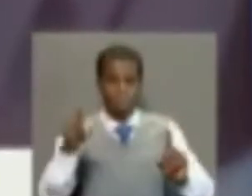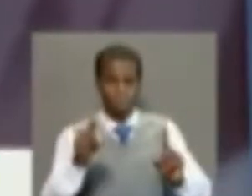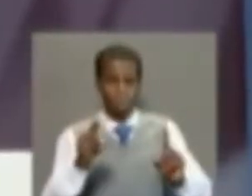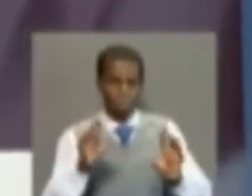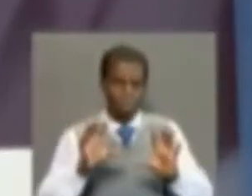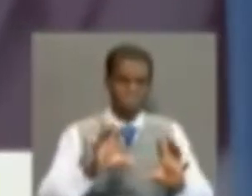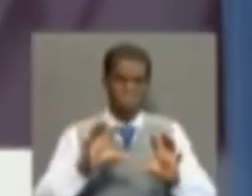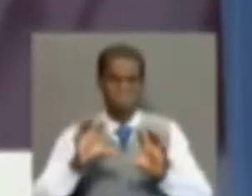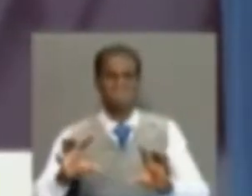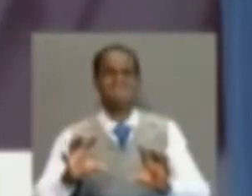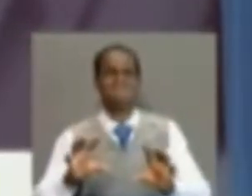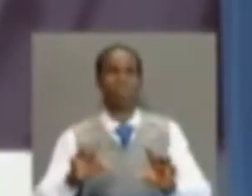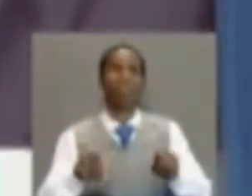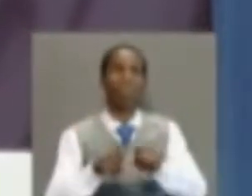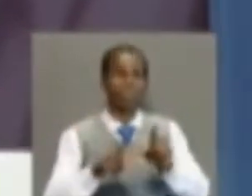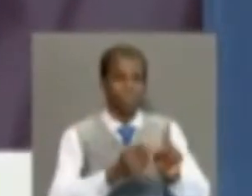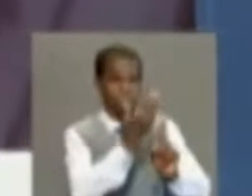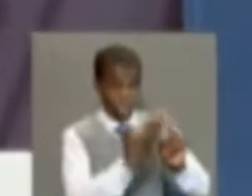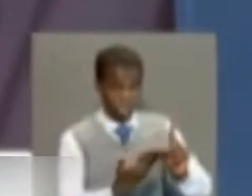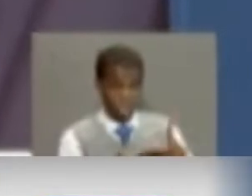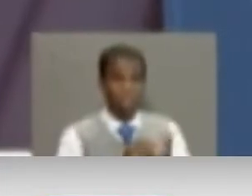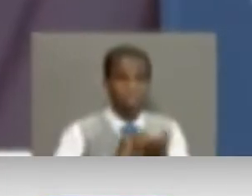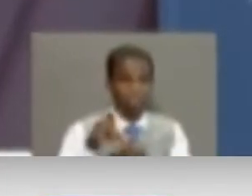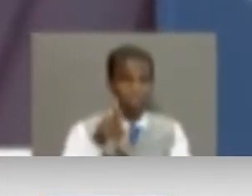entrega formal do documento português que